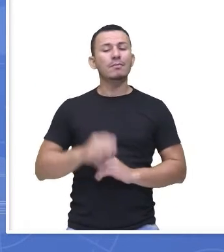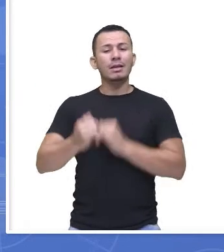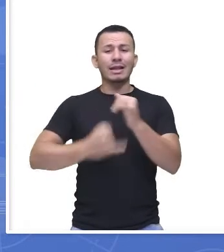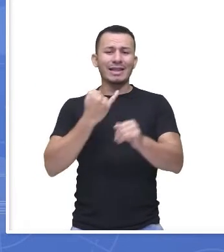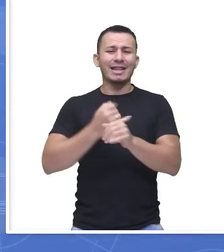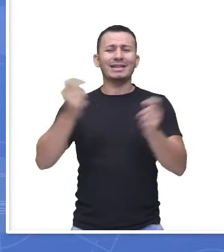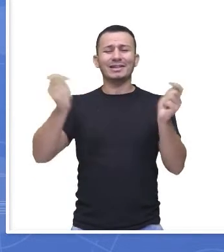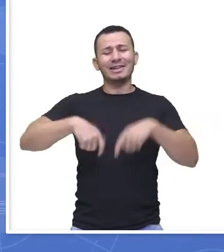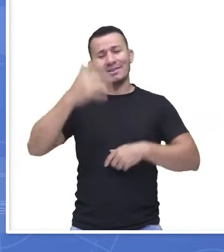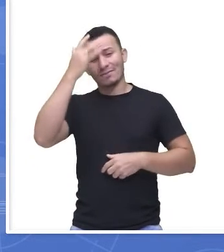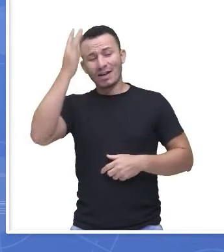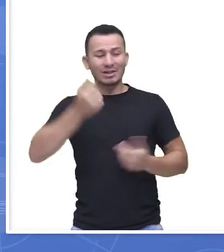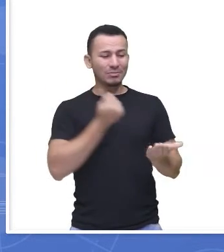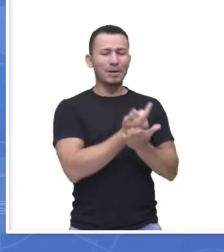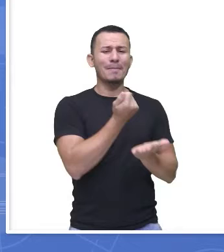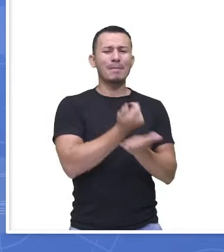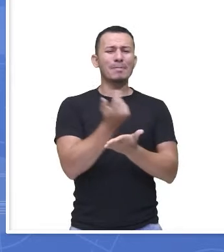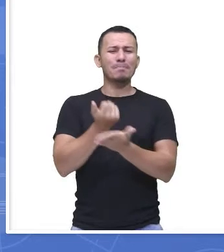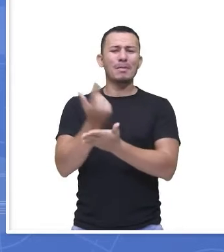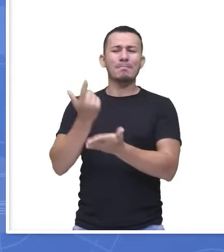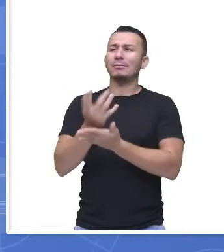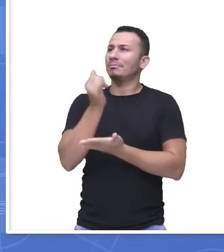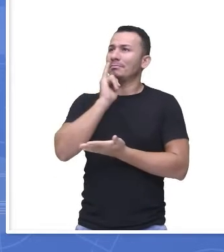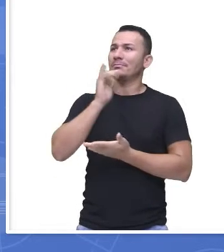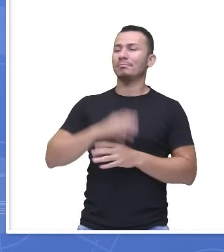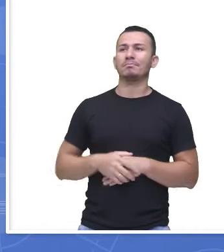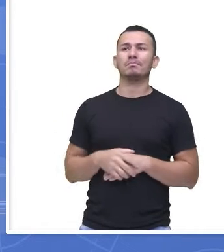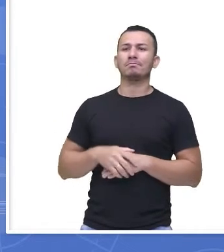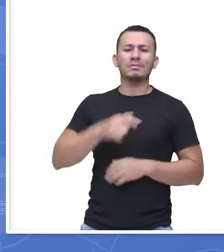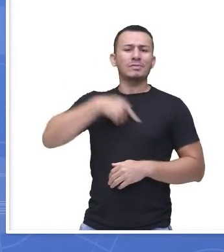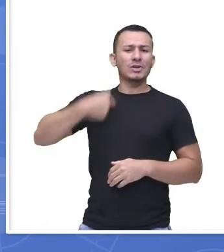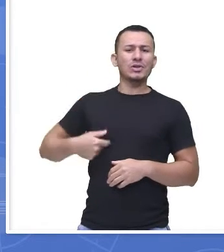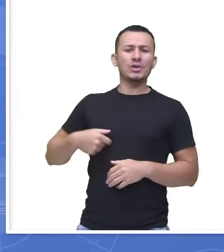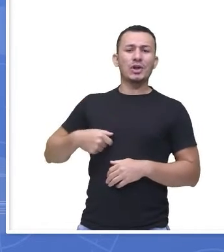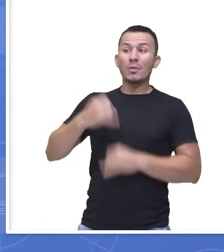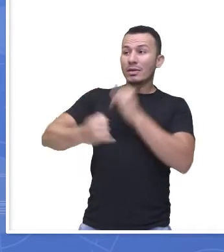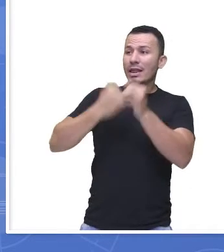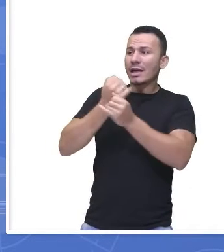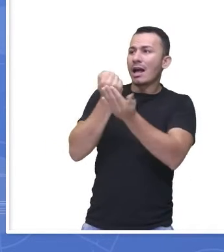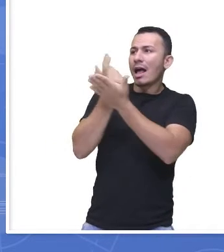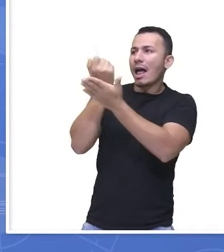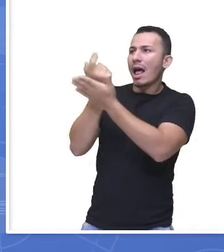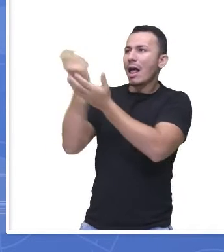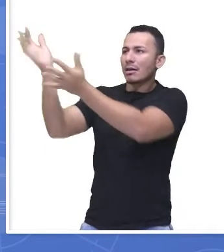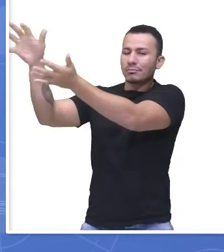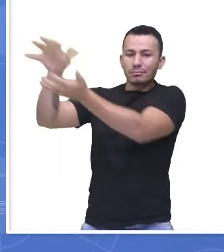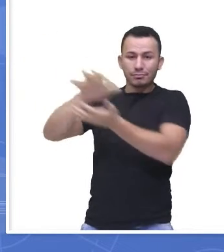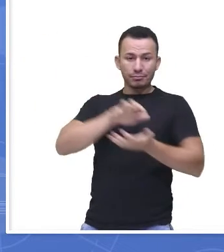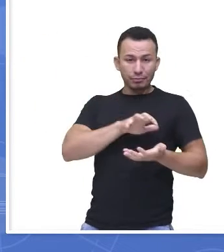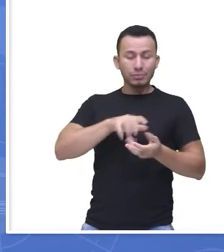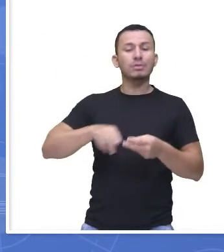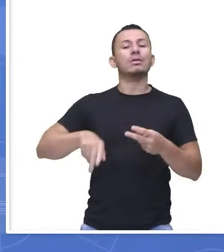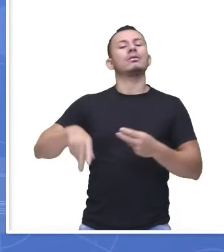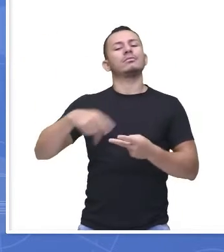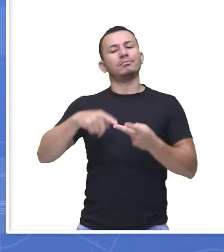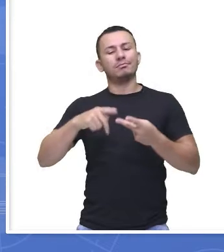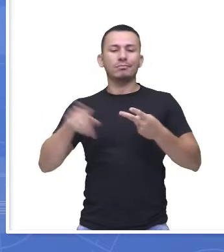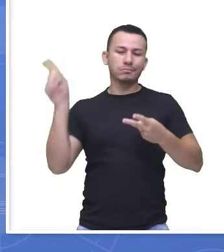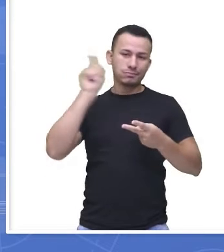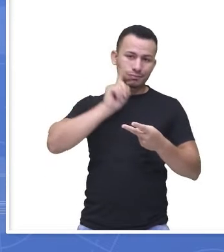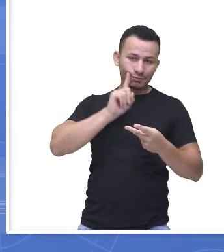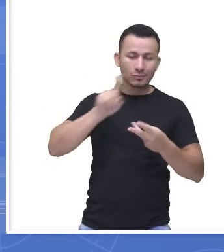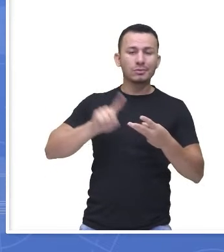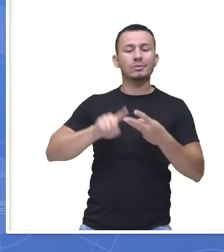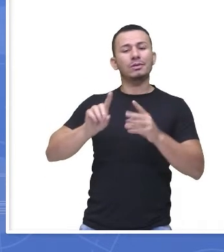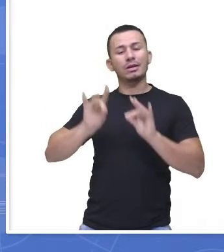nós compramos coisas lá da China, dos Estados Unidos, da Austrália, da